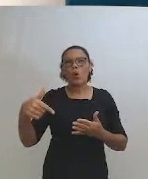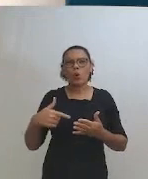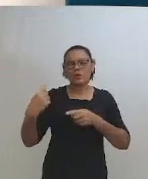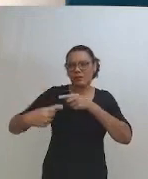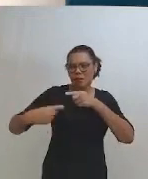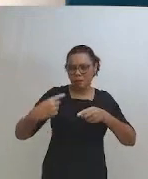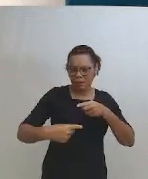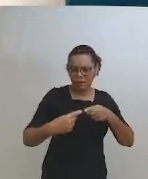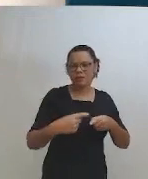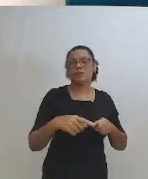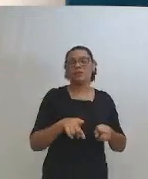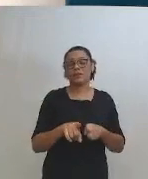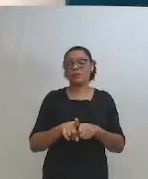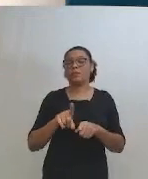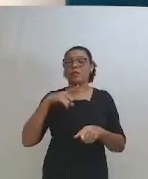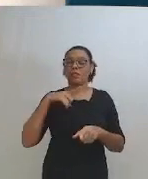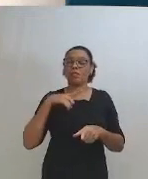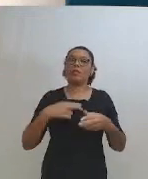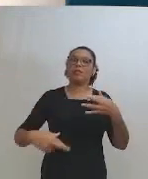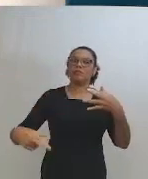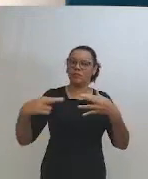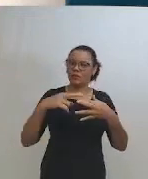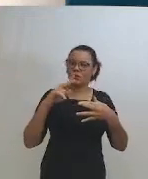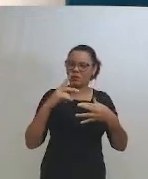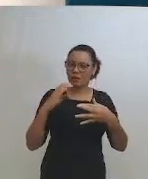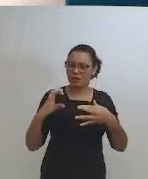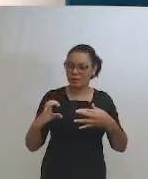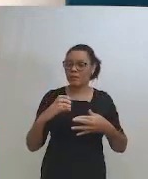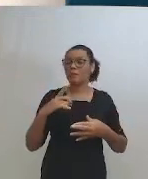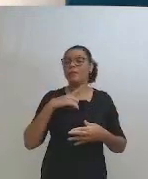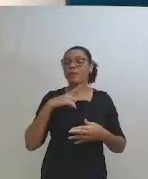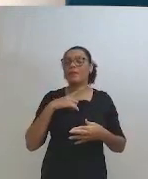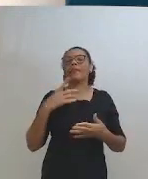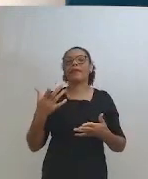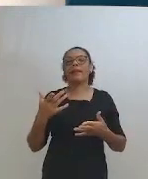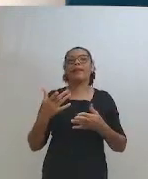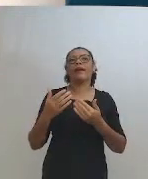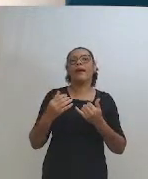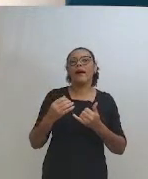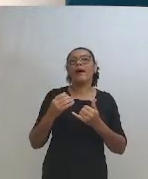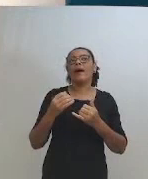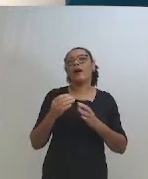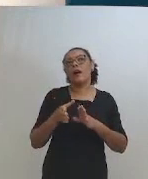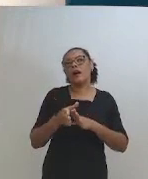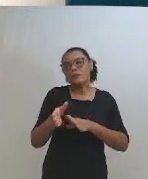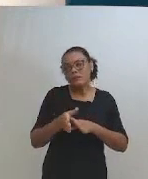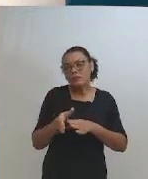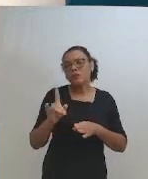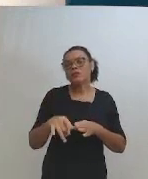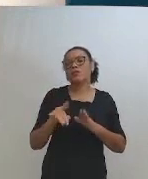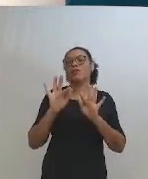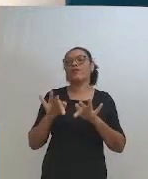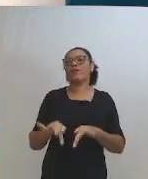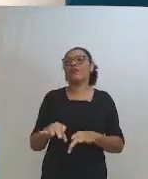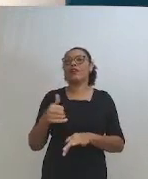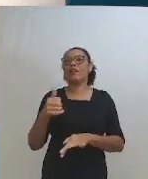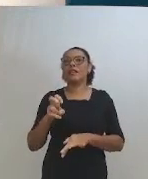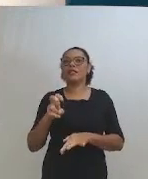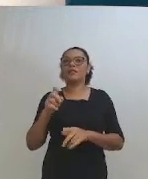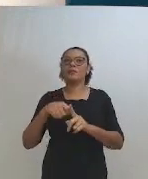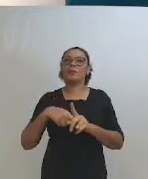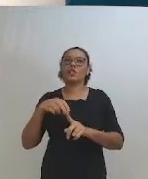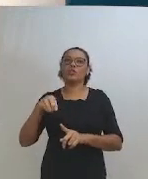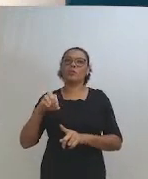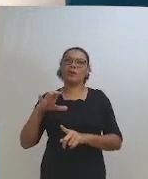nosso recurso em habeas corpus, a instrução deste processo foi finalizada no dia 15 de março de 2021. E logo